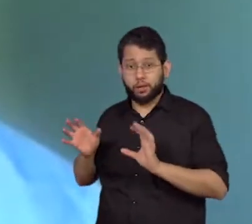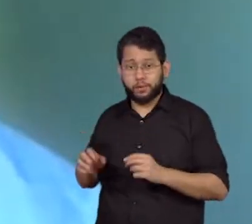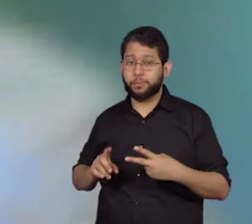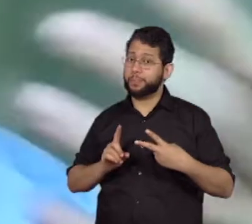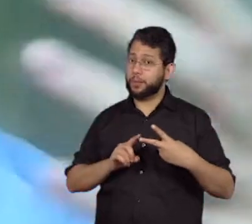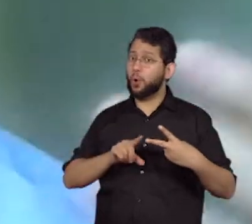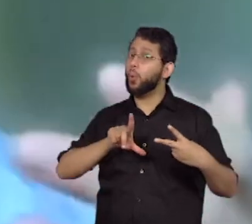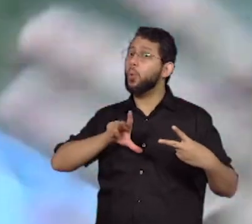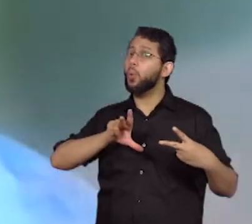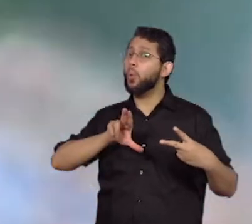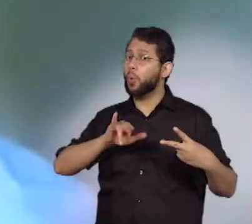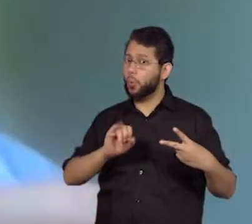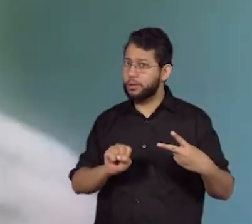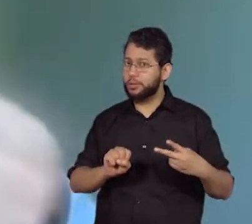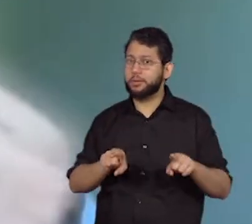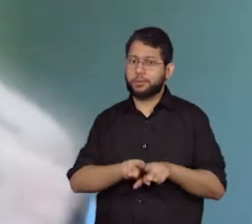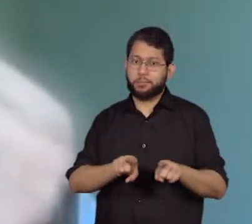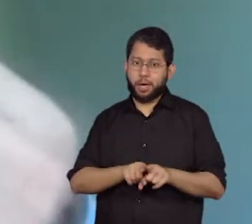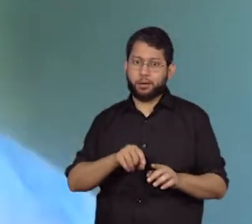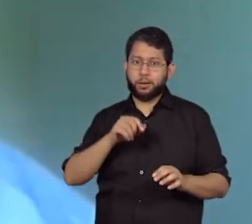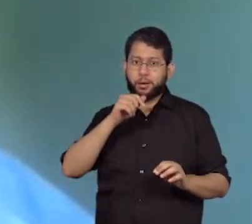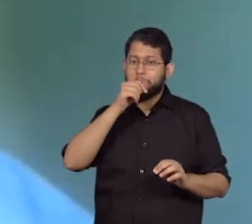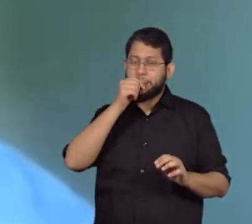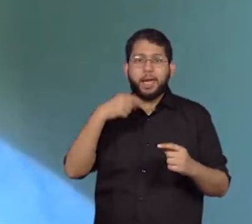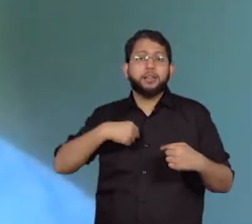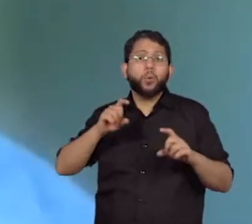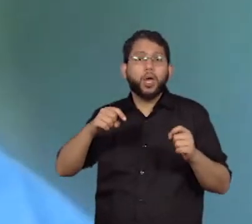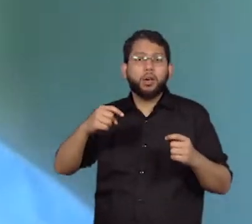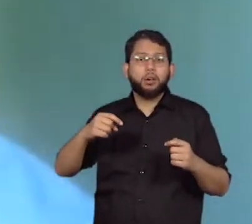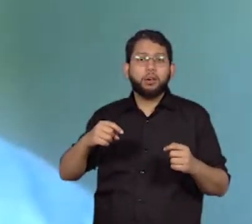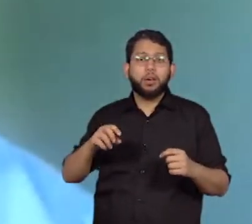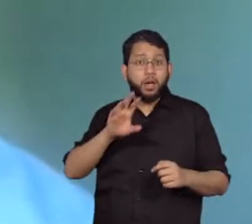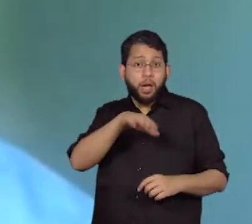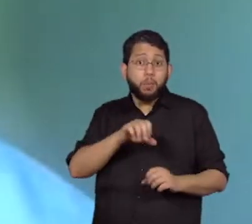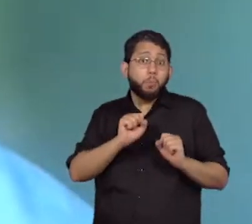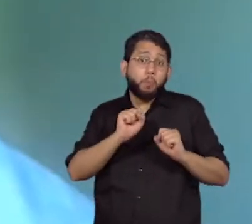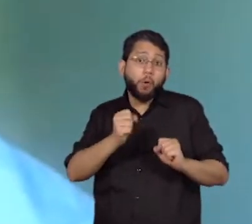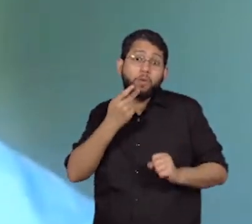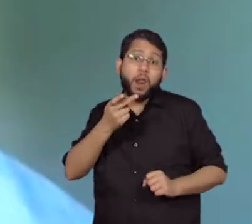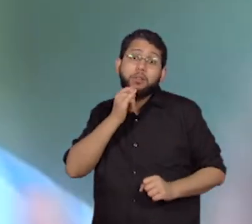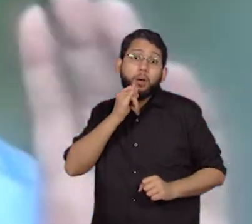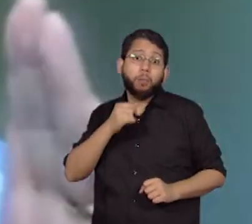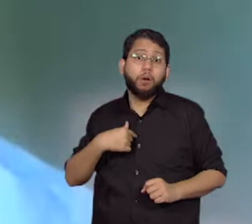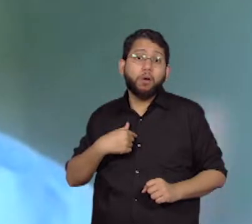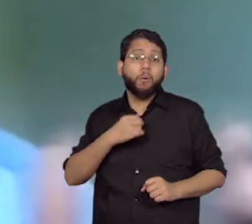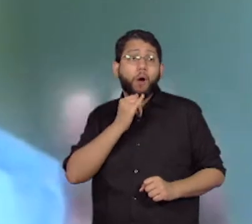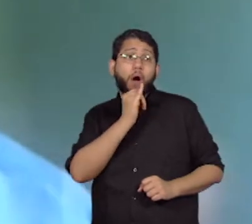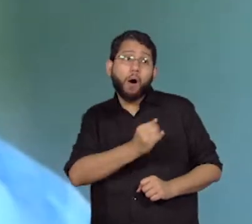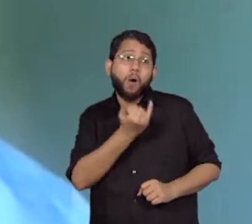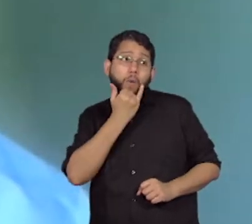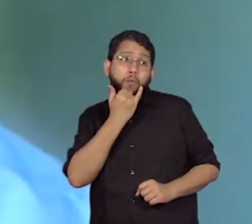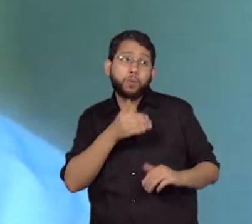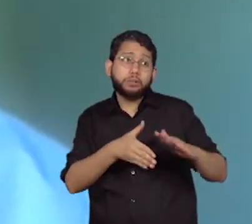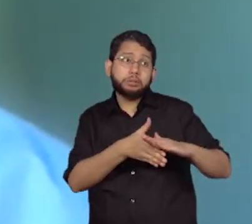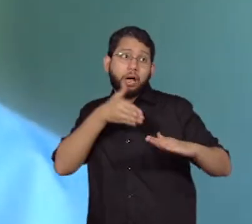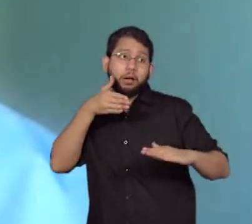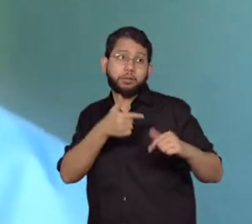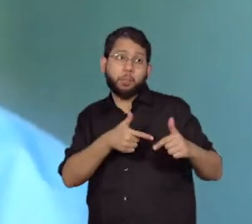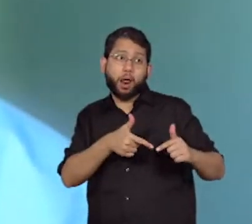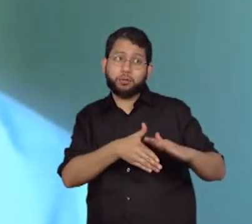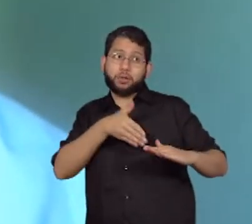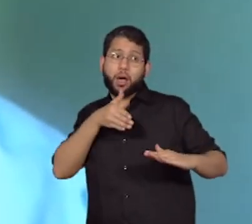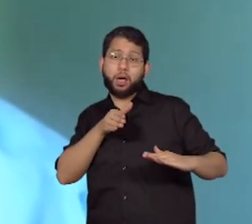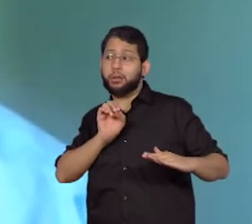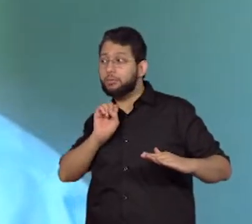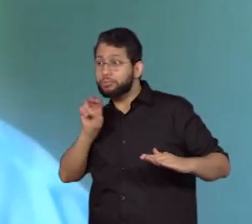apoiou, e eles são abertos nesse sentido, né? Eu falei, olha, eu vou sair, mas a gente vai voltar a trabalhar junto. Eu já tinha aí